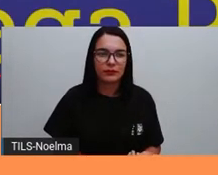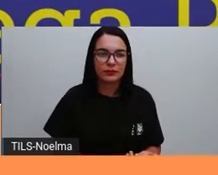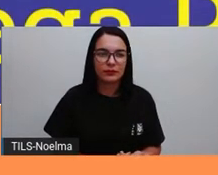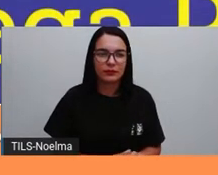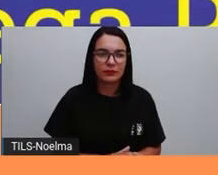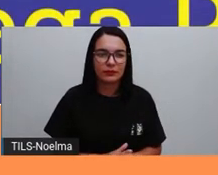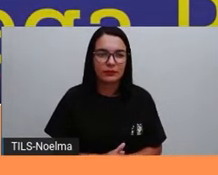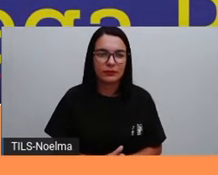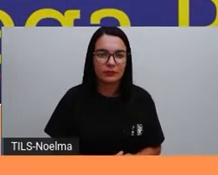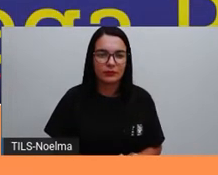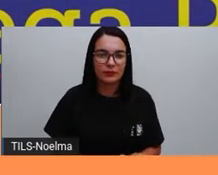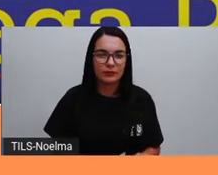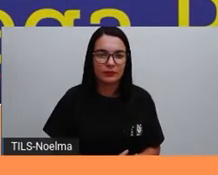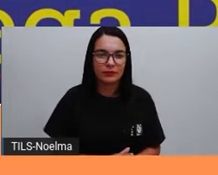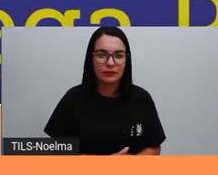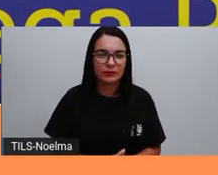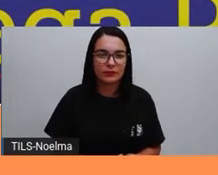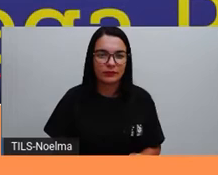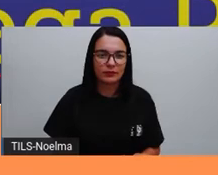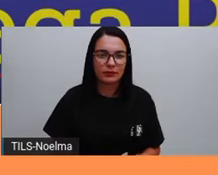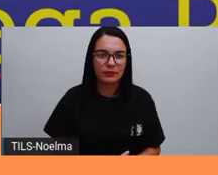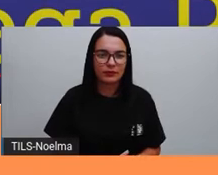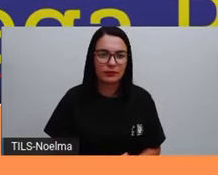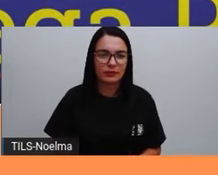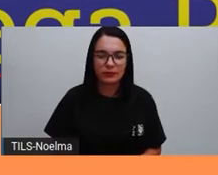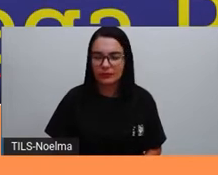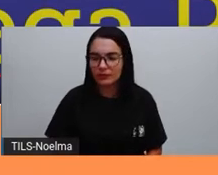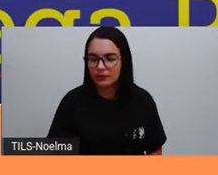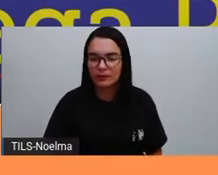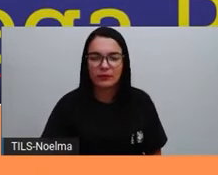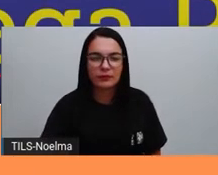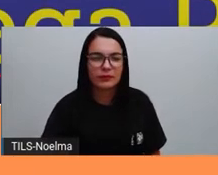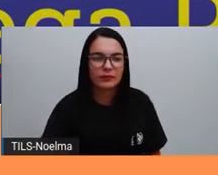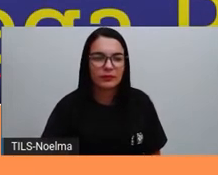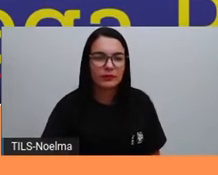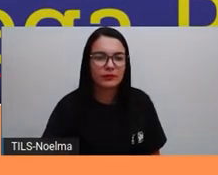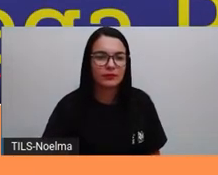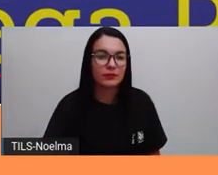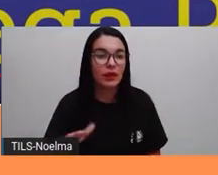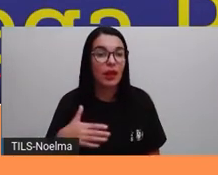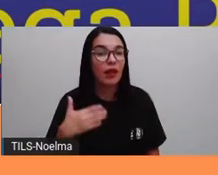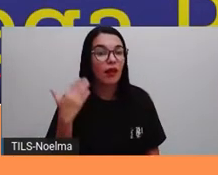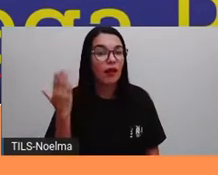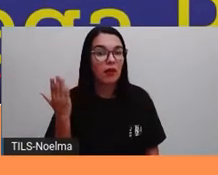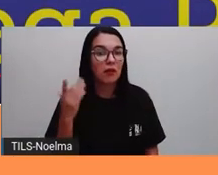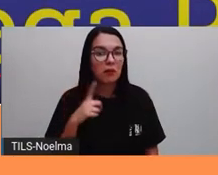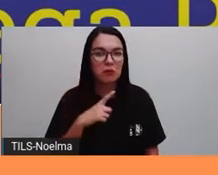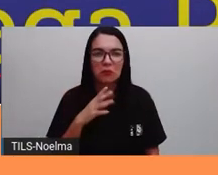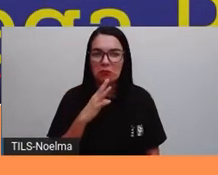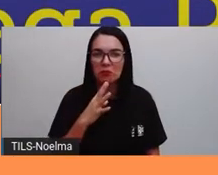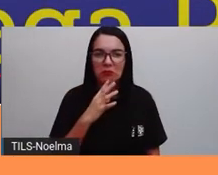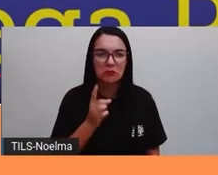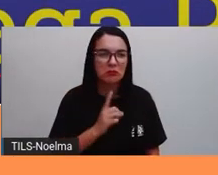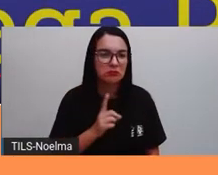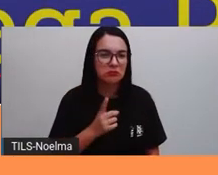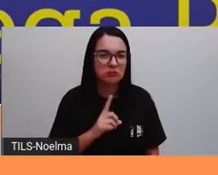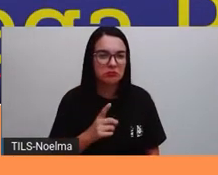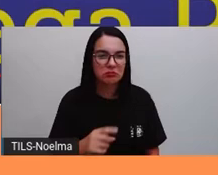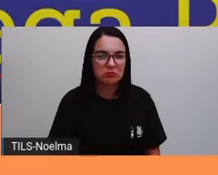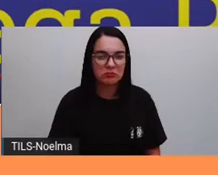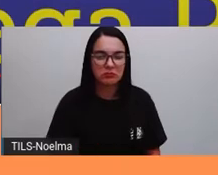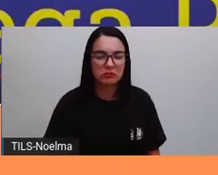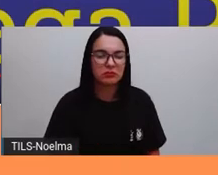E aí Oi e aí esse som a pro não conhecia